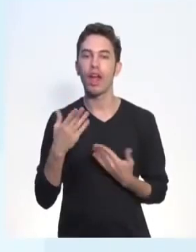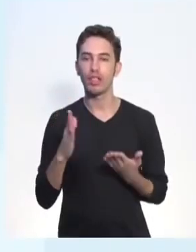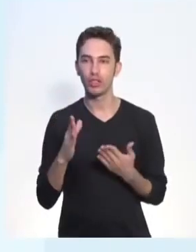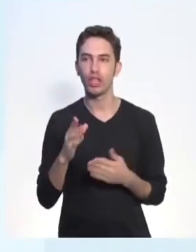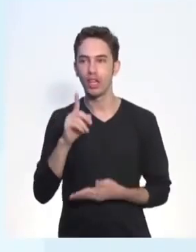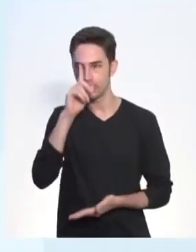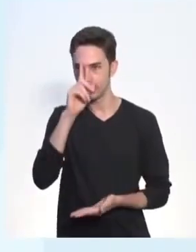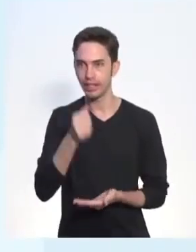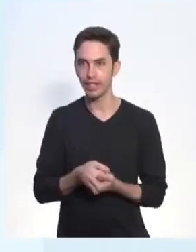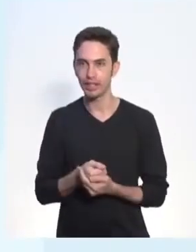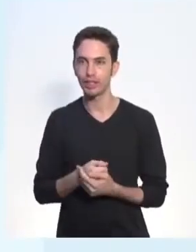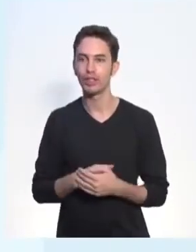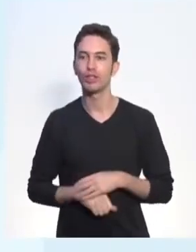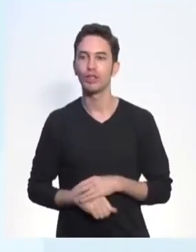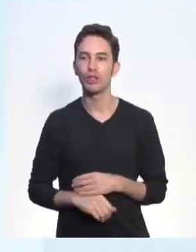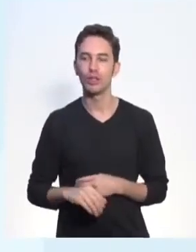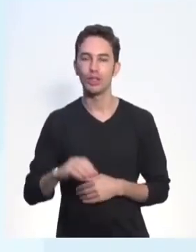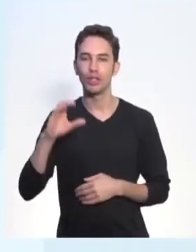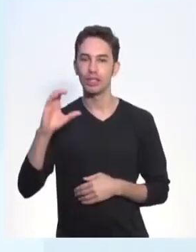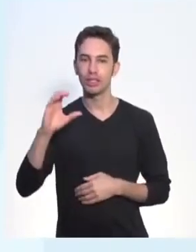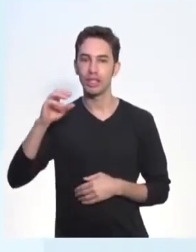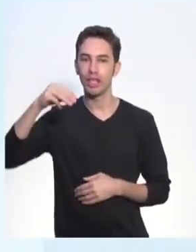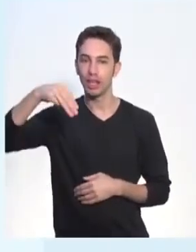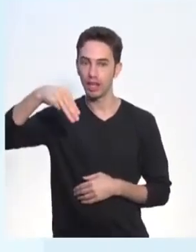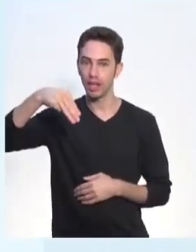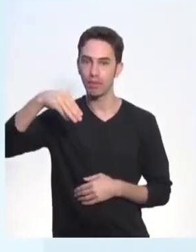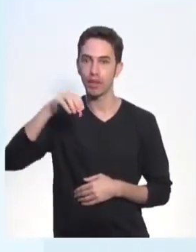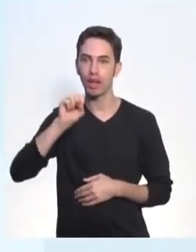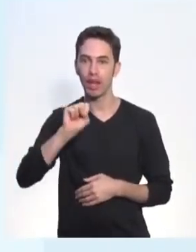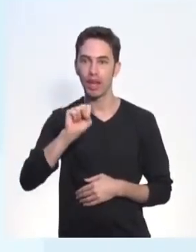havíamos pré-determinado. Então, é CM,